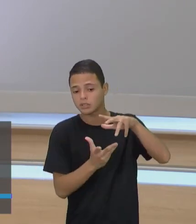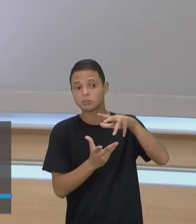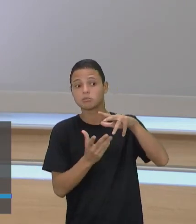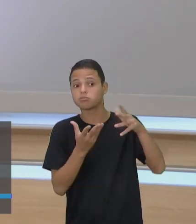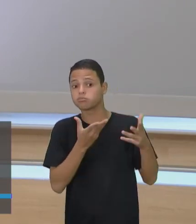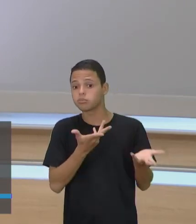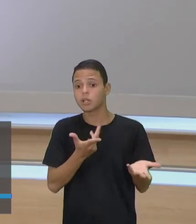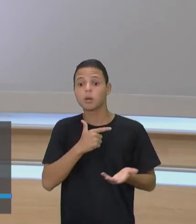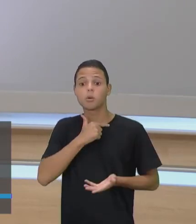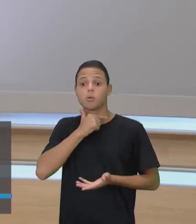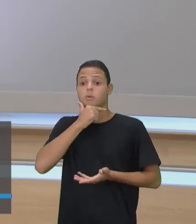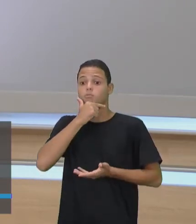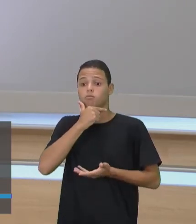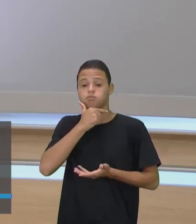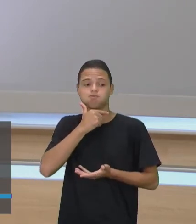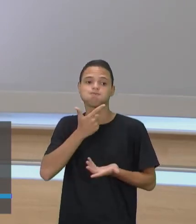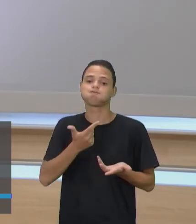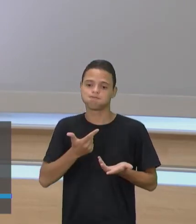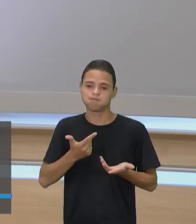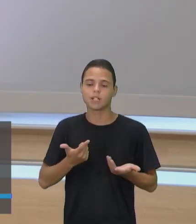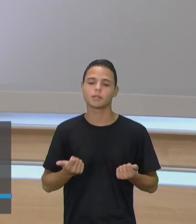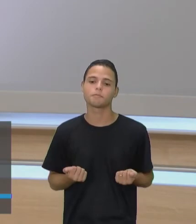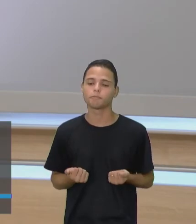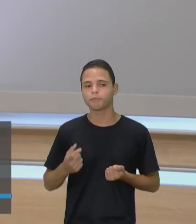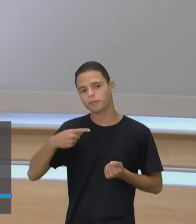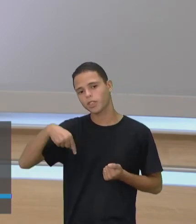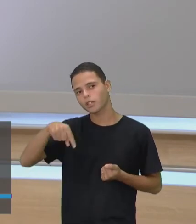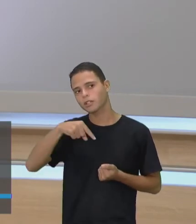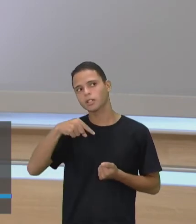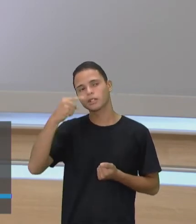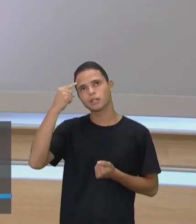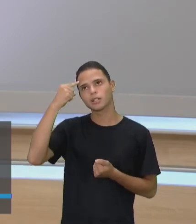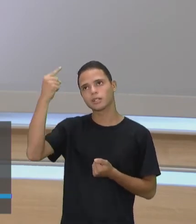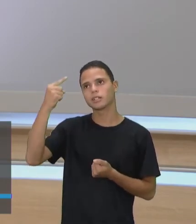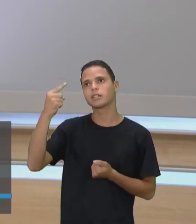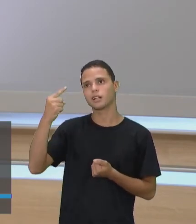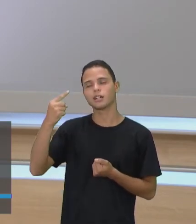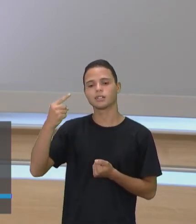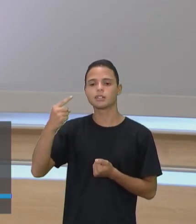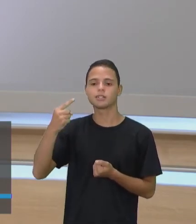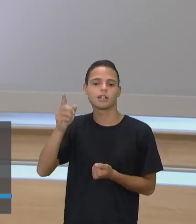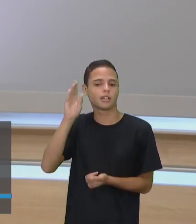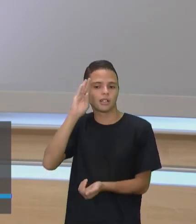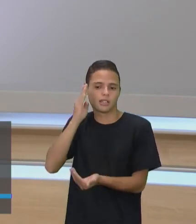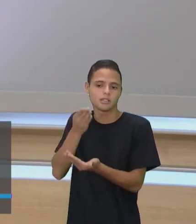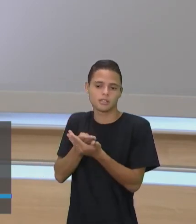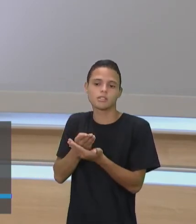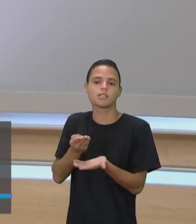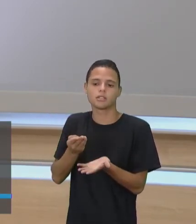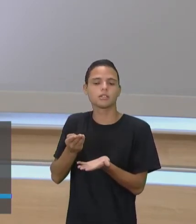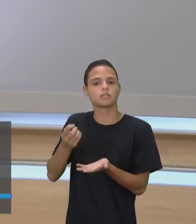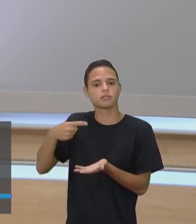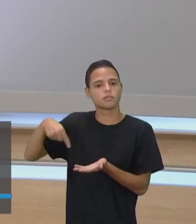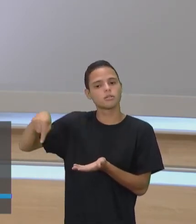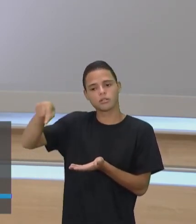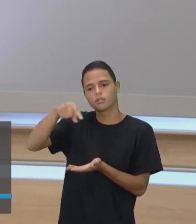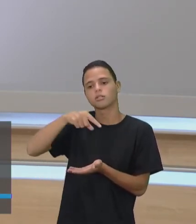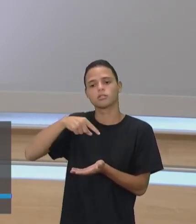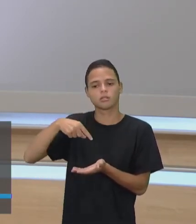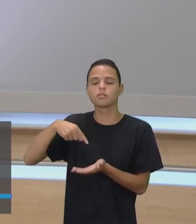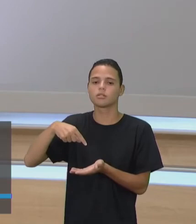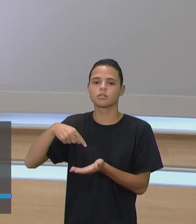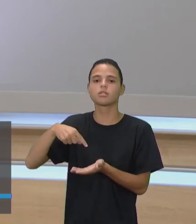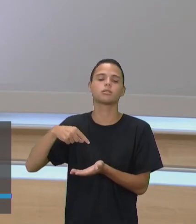que nós, por efeito de uma escolha nossa, querendo ou não, vamos dizer assim, né? Uma escolha nossa muito entre aspas,